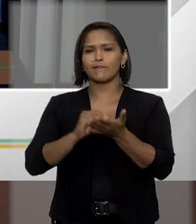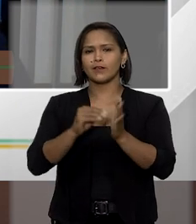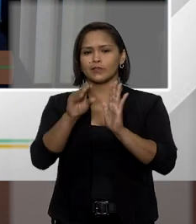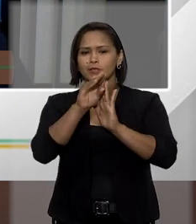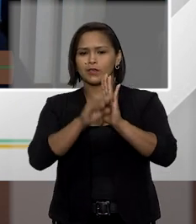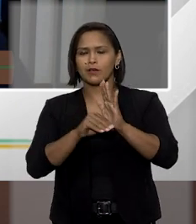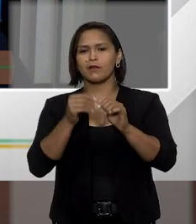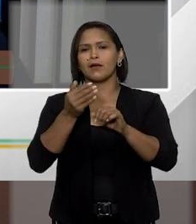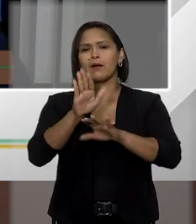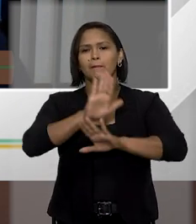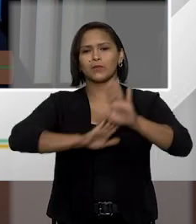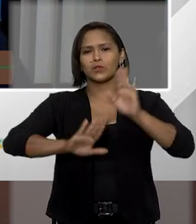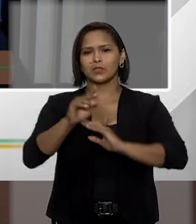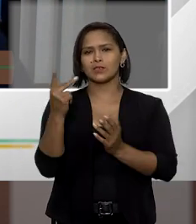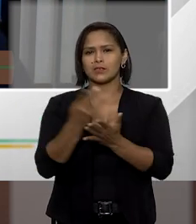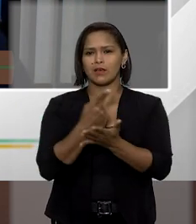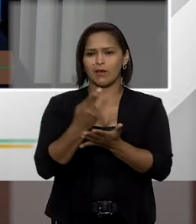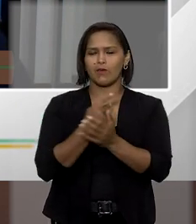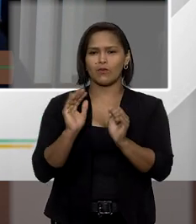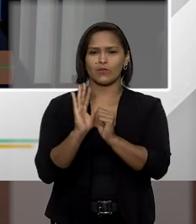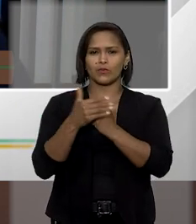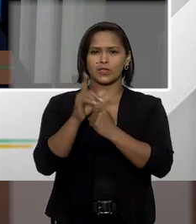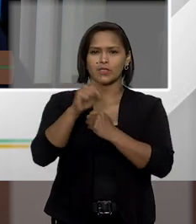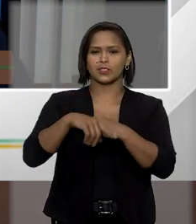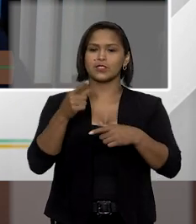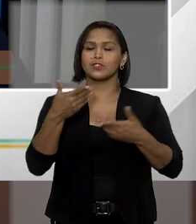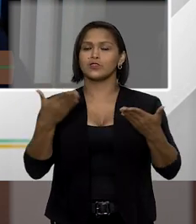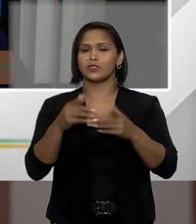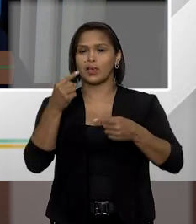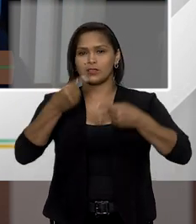para a proteção da probidade administrativa e